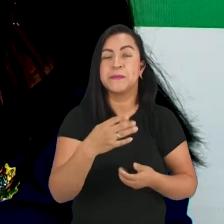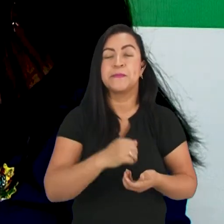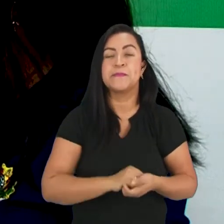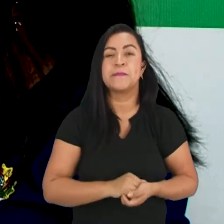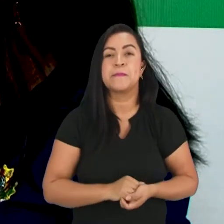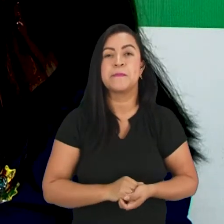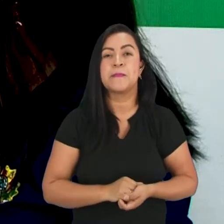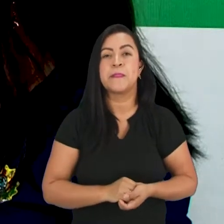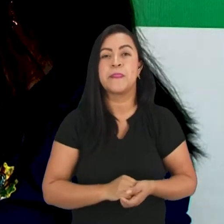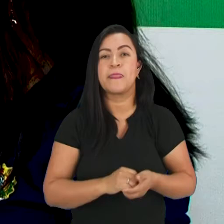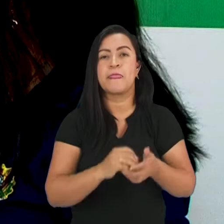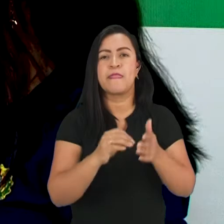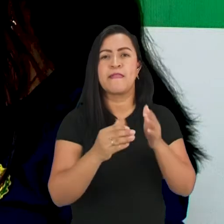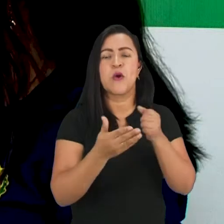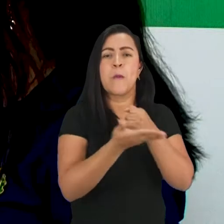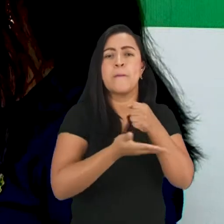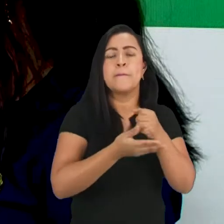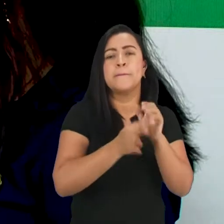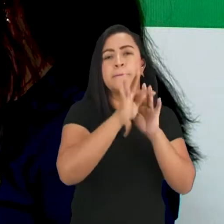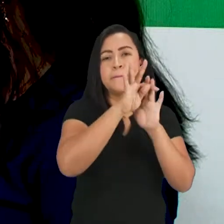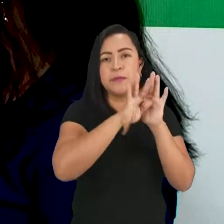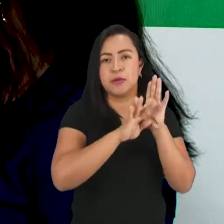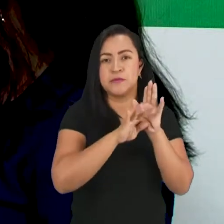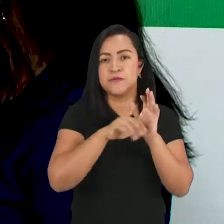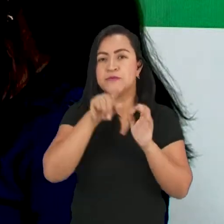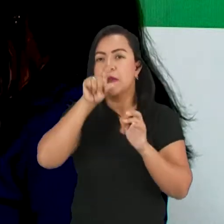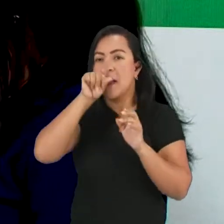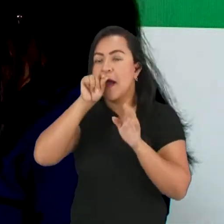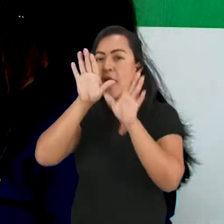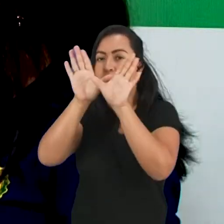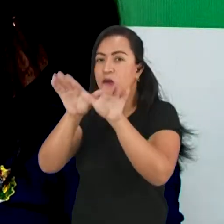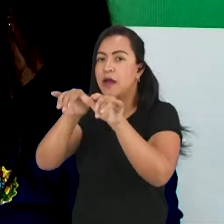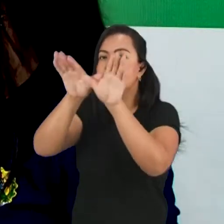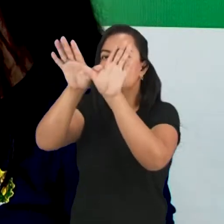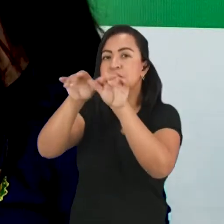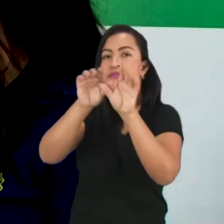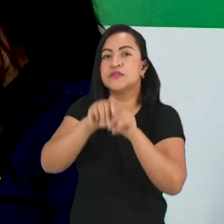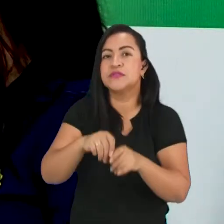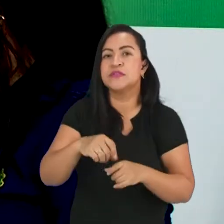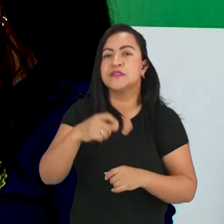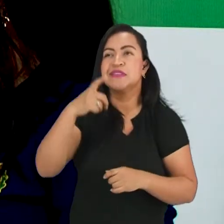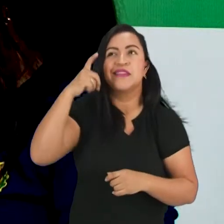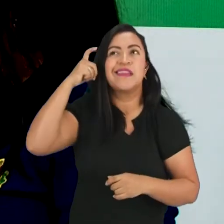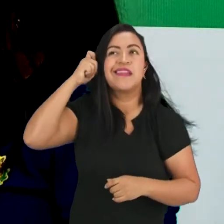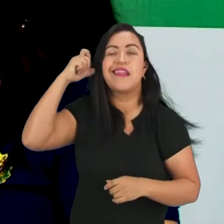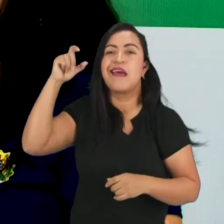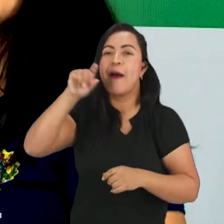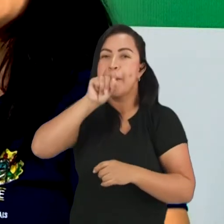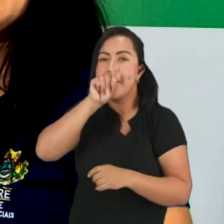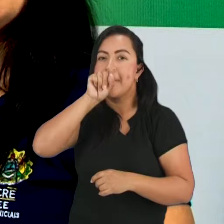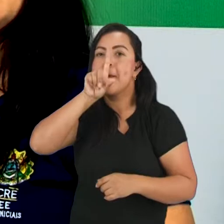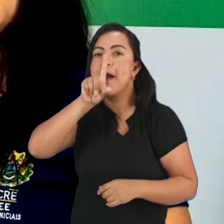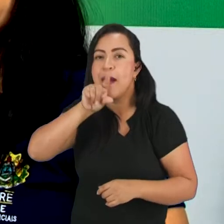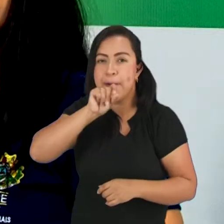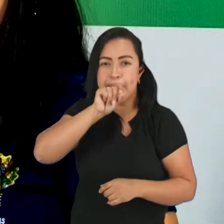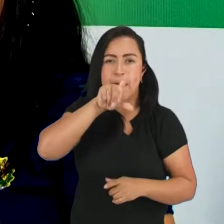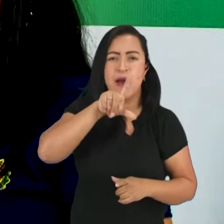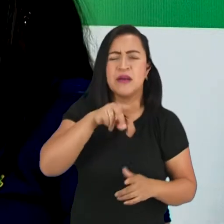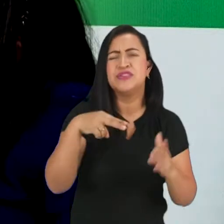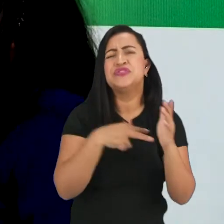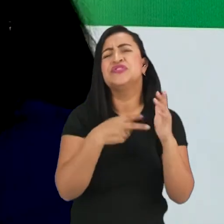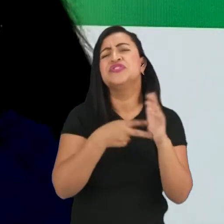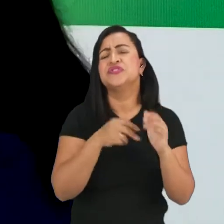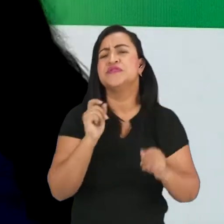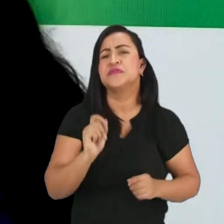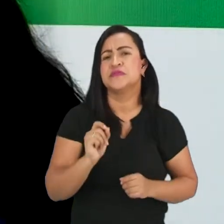De acordo com o texto, as andorinhas pontilham o ar com gritinhos. O que essa frase quer dizer?